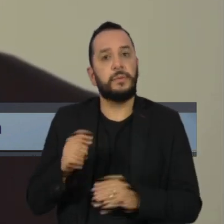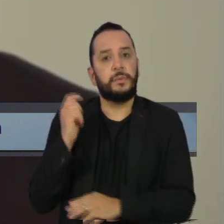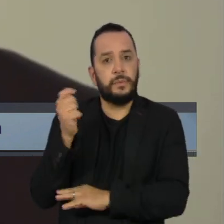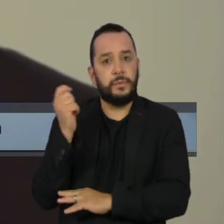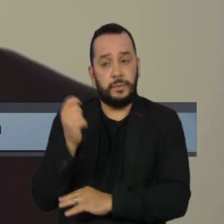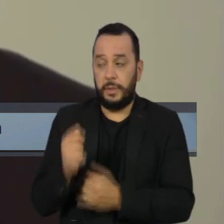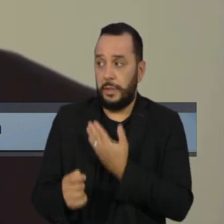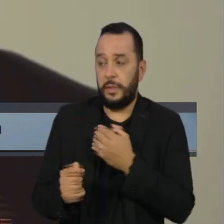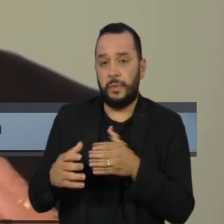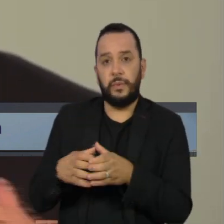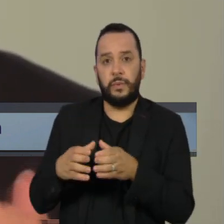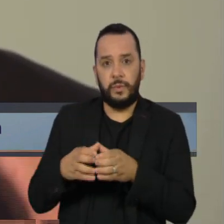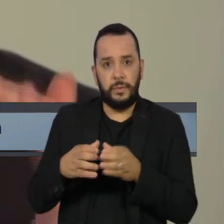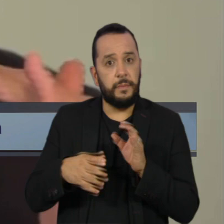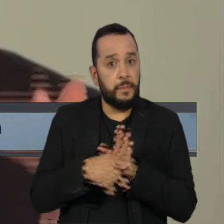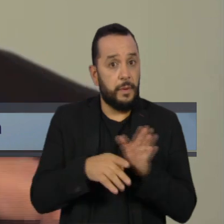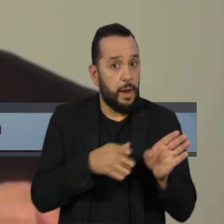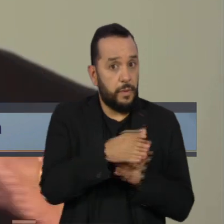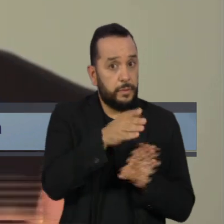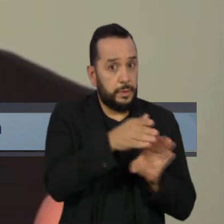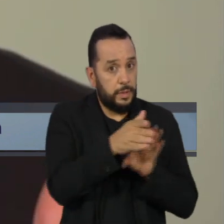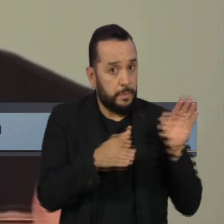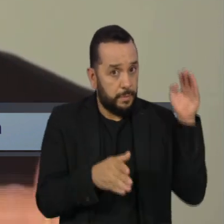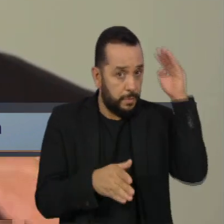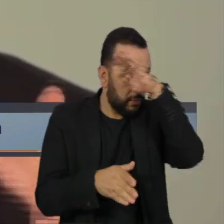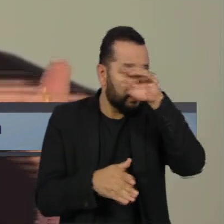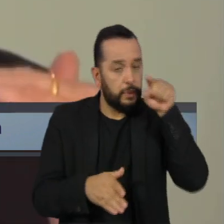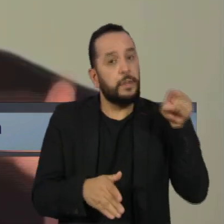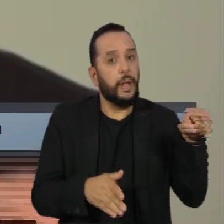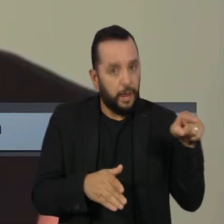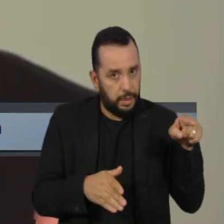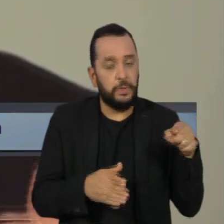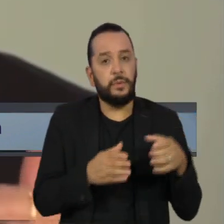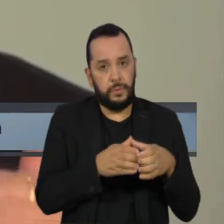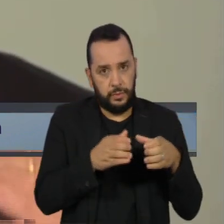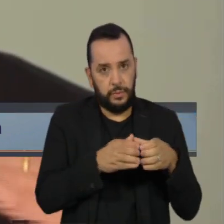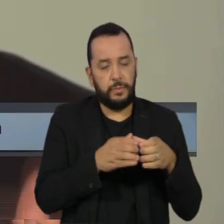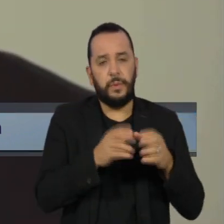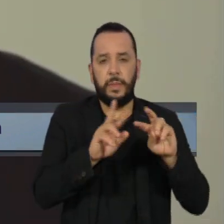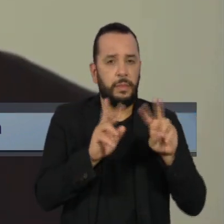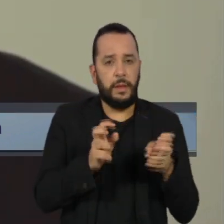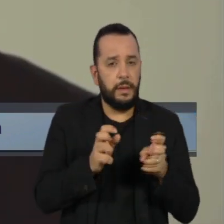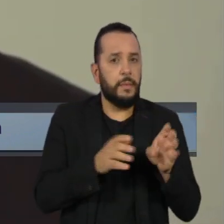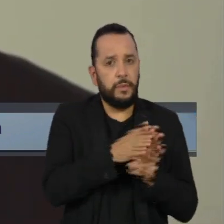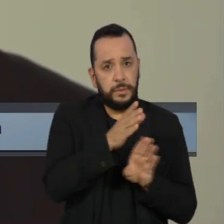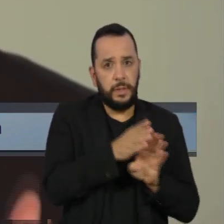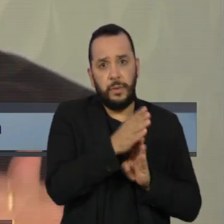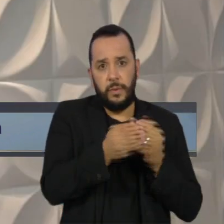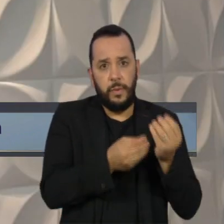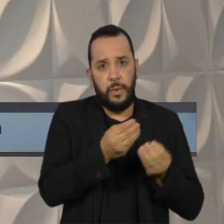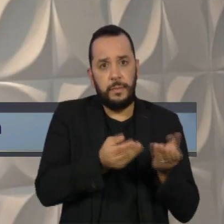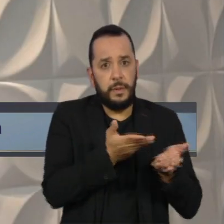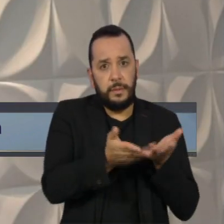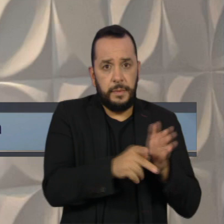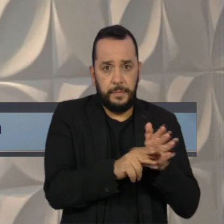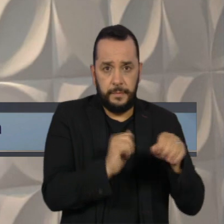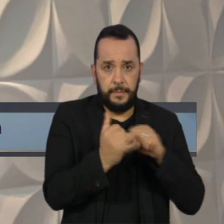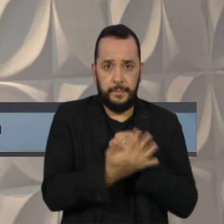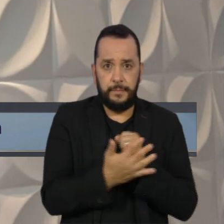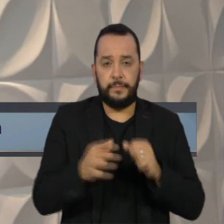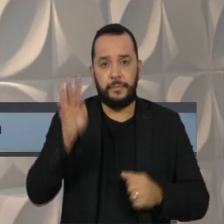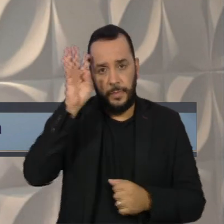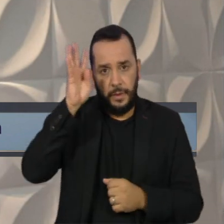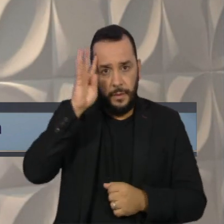dos integrantes do chamado do gabinete paralelo grupo que aconselharia Jair bolsonaro sobre o enfrentamento a cor 2019 na